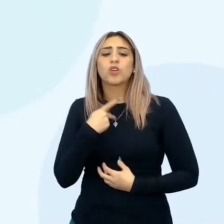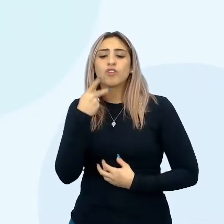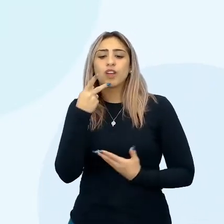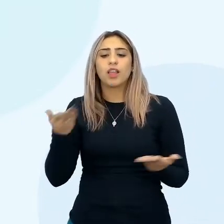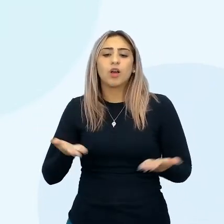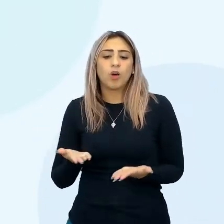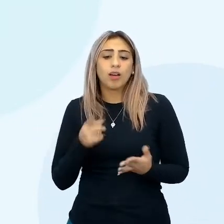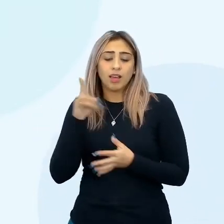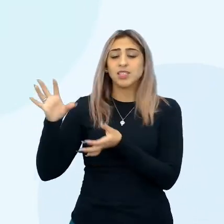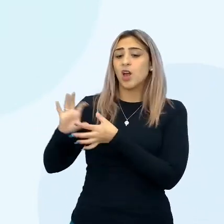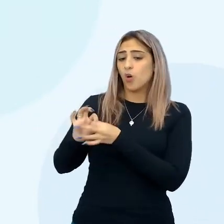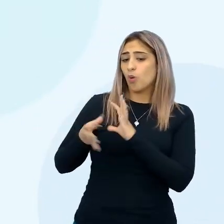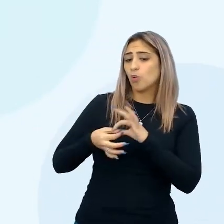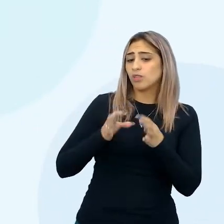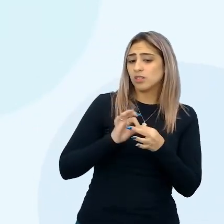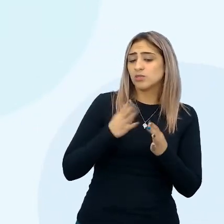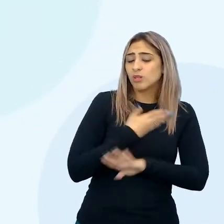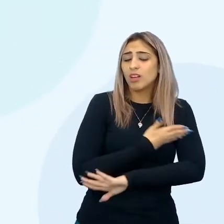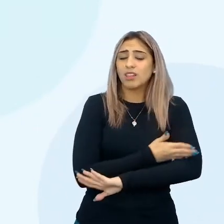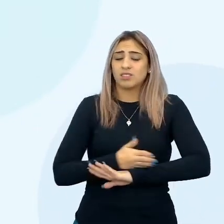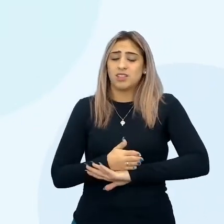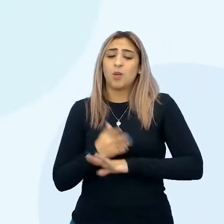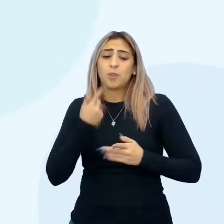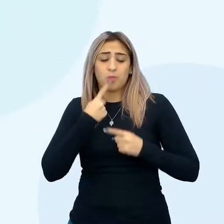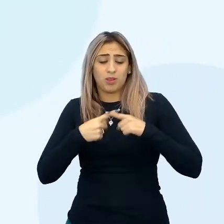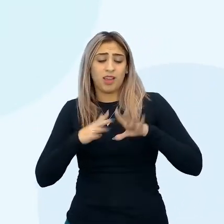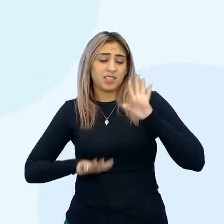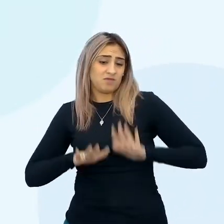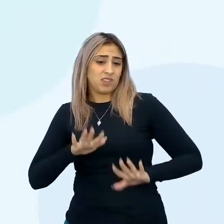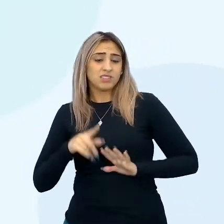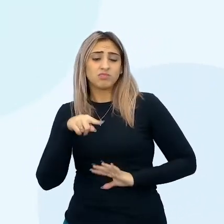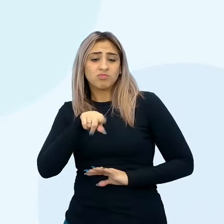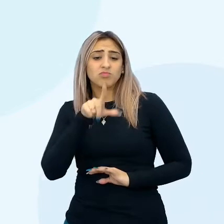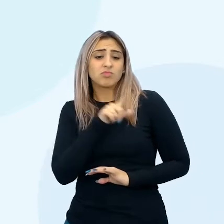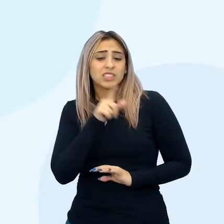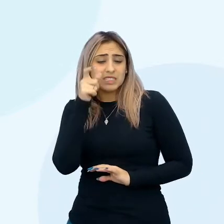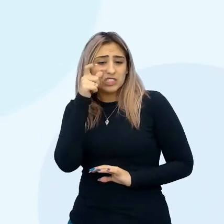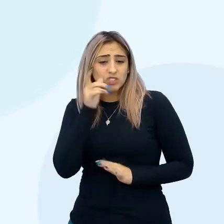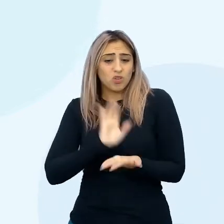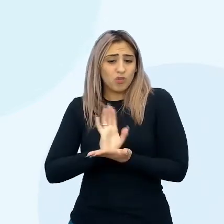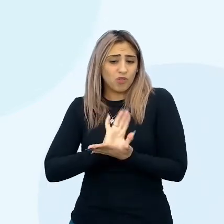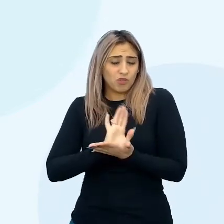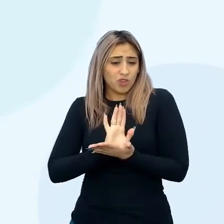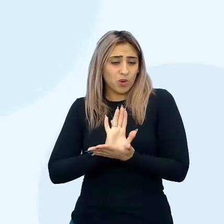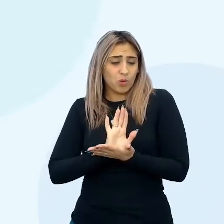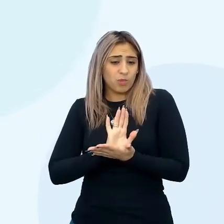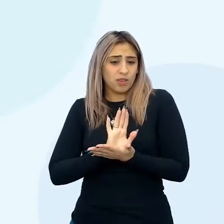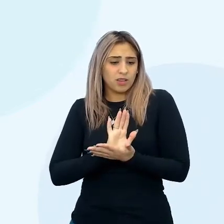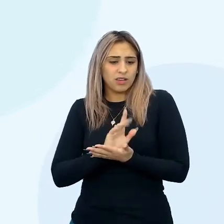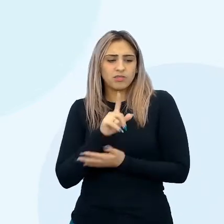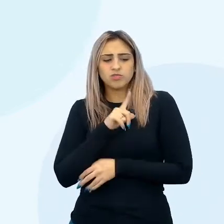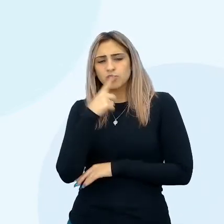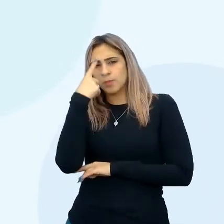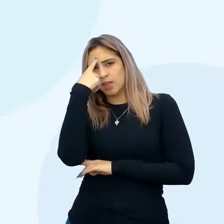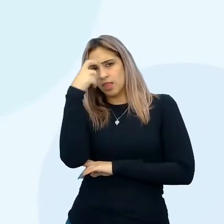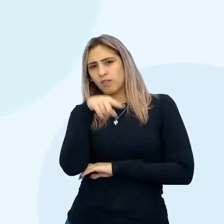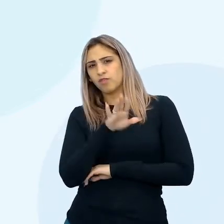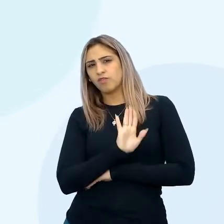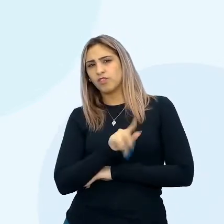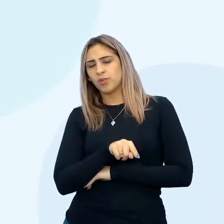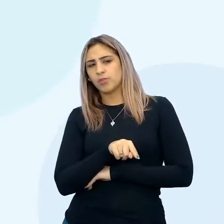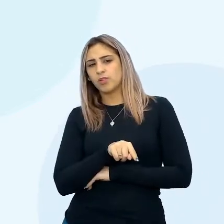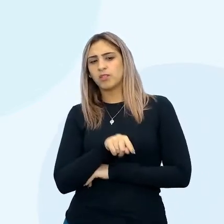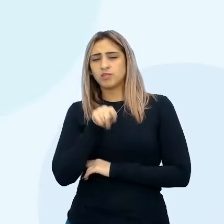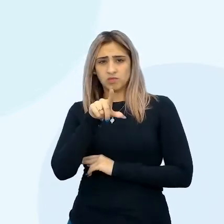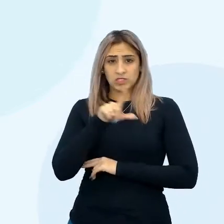essa contextualização inicial, porque às vezes você assiste o filme lá, sabe? E tira uma ideia daquele filme. Mas se